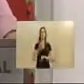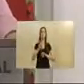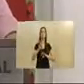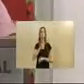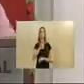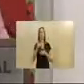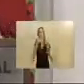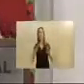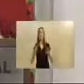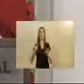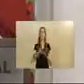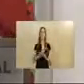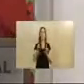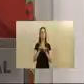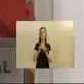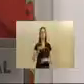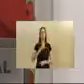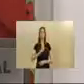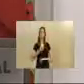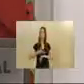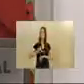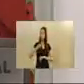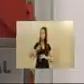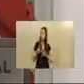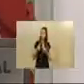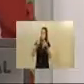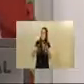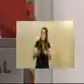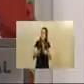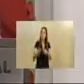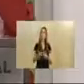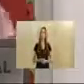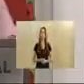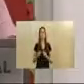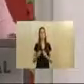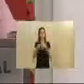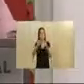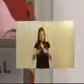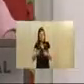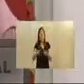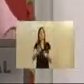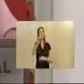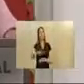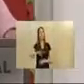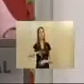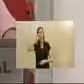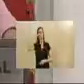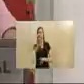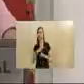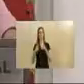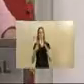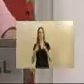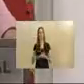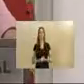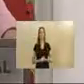troféus e medalhas serão entregues aos vencedores o vereador